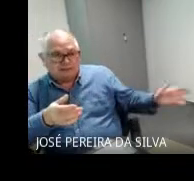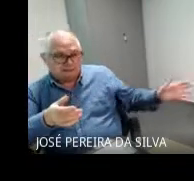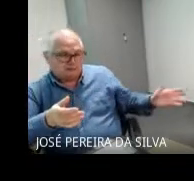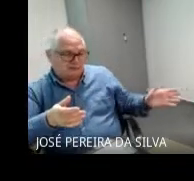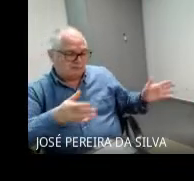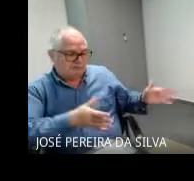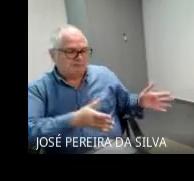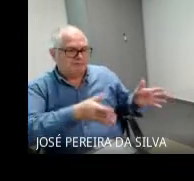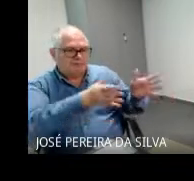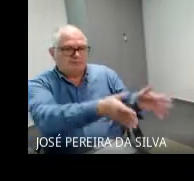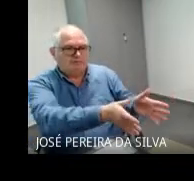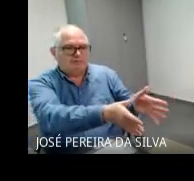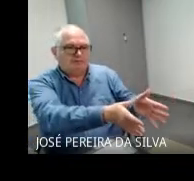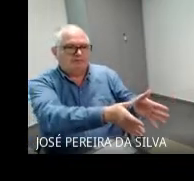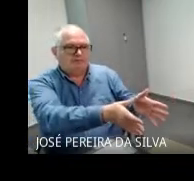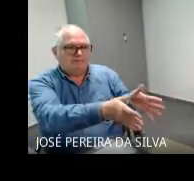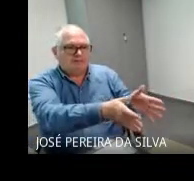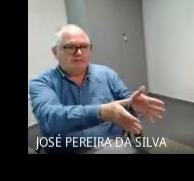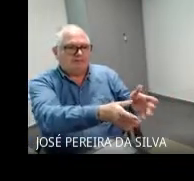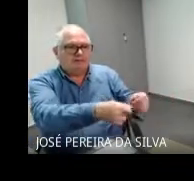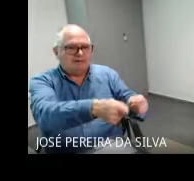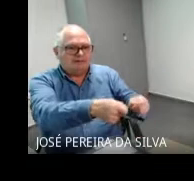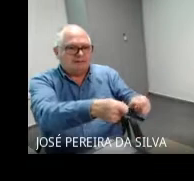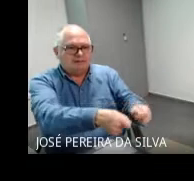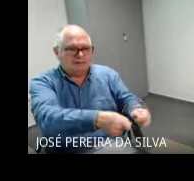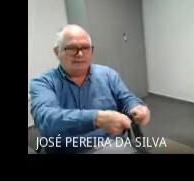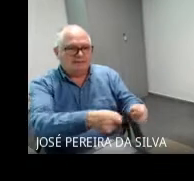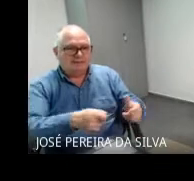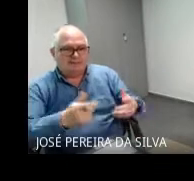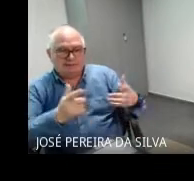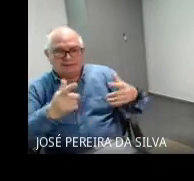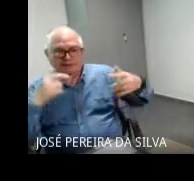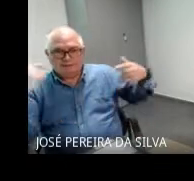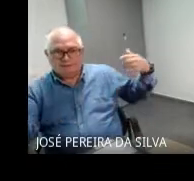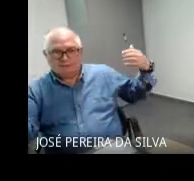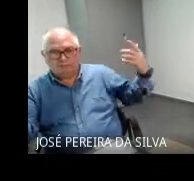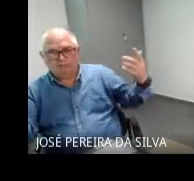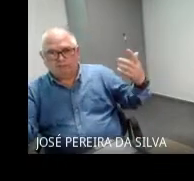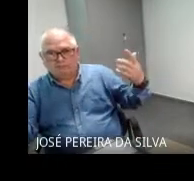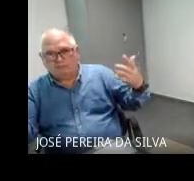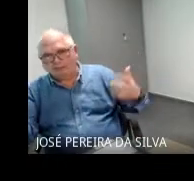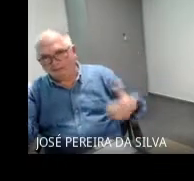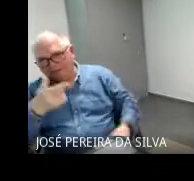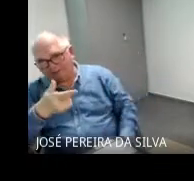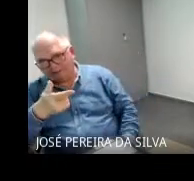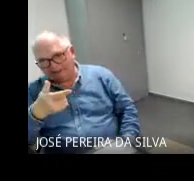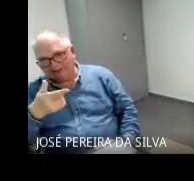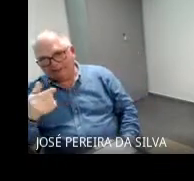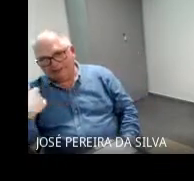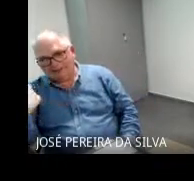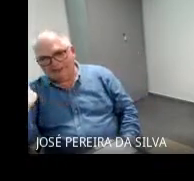É que nem a Sônia falou, o médico pensa na doença ali só. Está ali, a coisa ali que está ali. O magnetizador tem que pensar como um todo. Aquilo que eu já disse